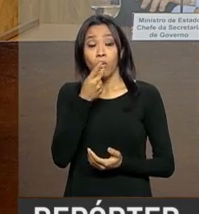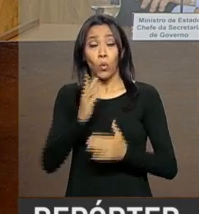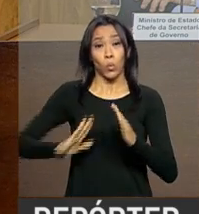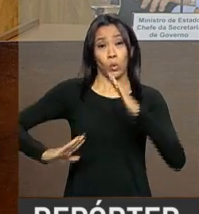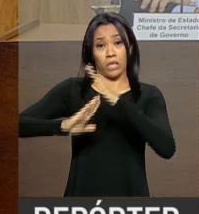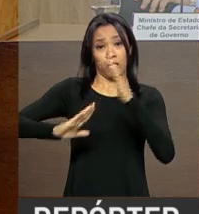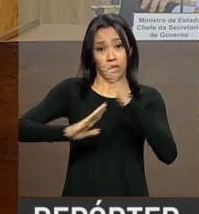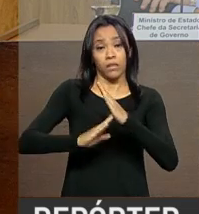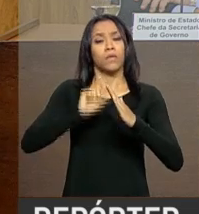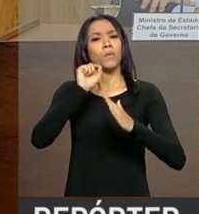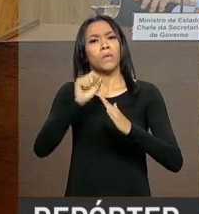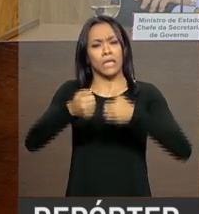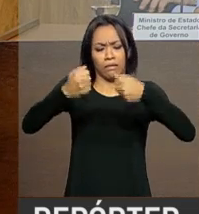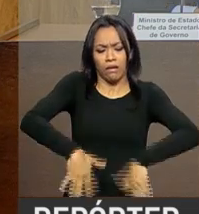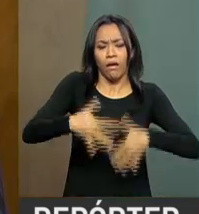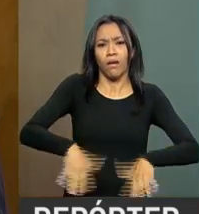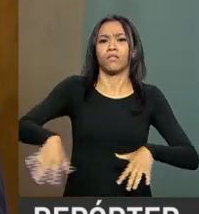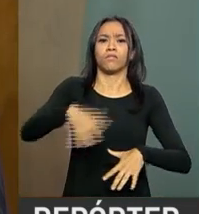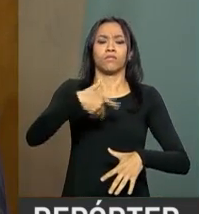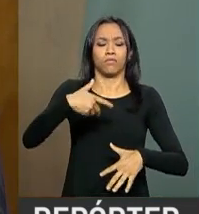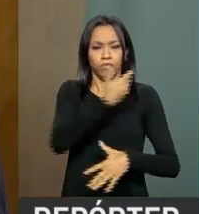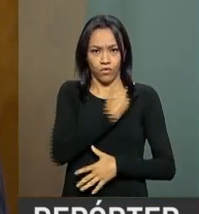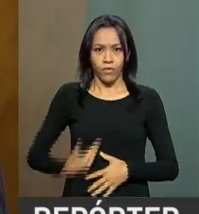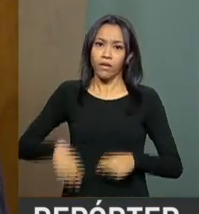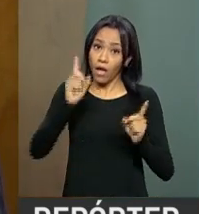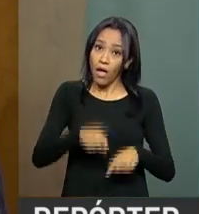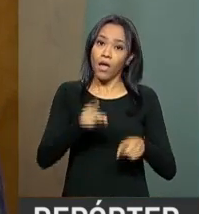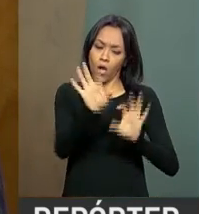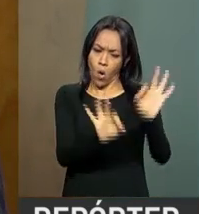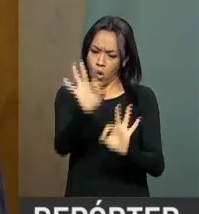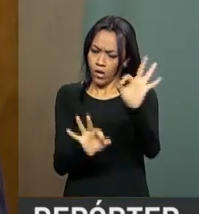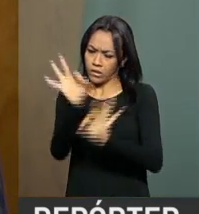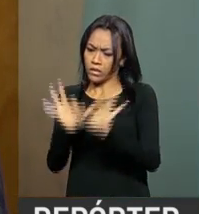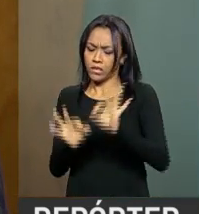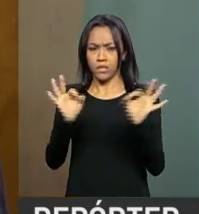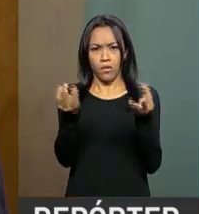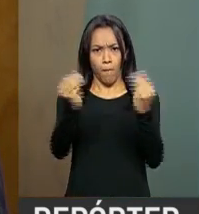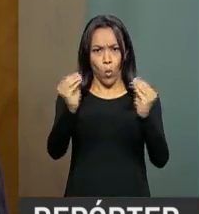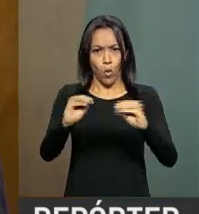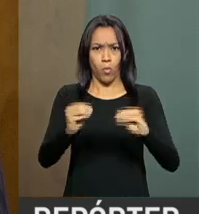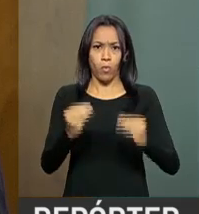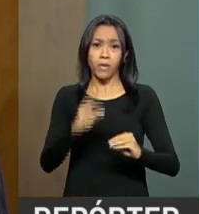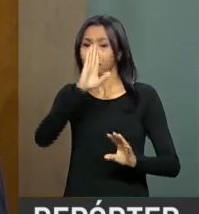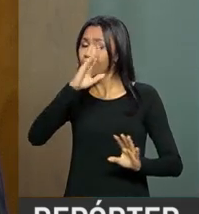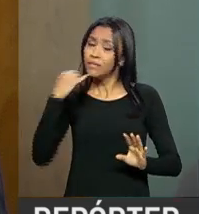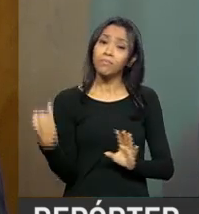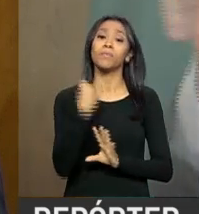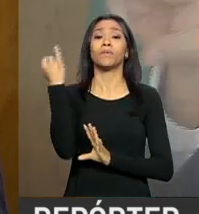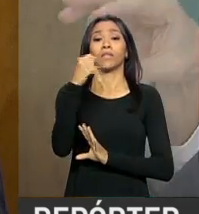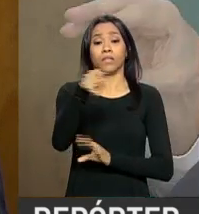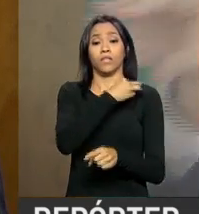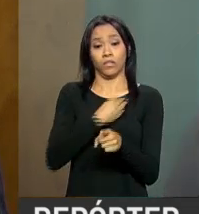teto para o crescimento das despesas públicas é uma medida estrutural e central na opinião do ministro da Fazenda. Segundo